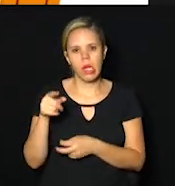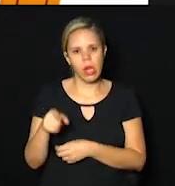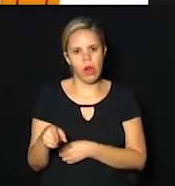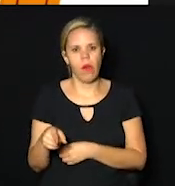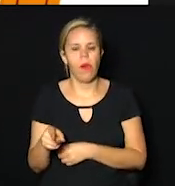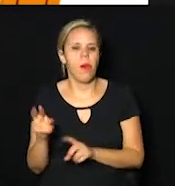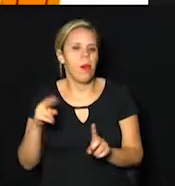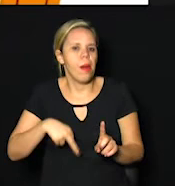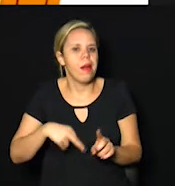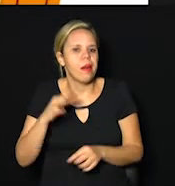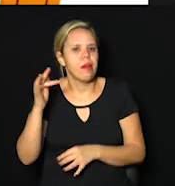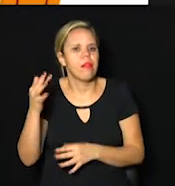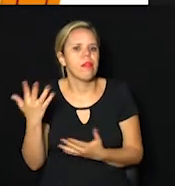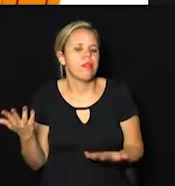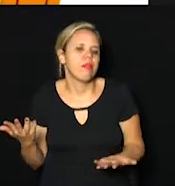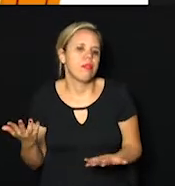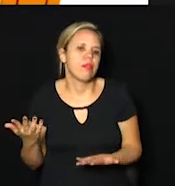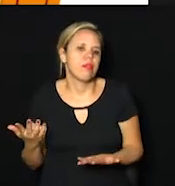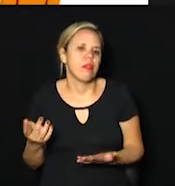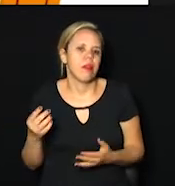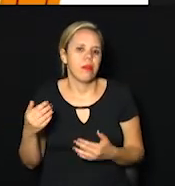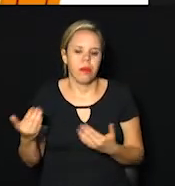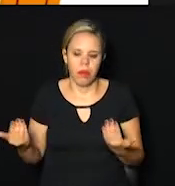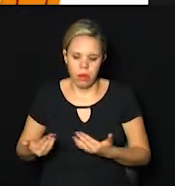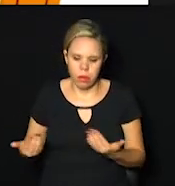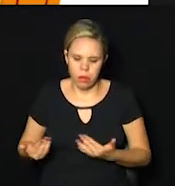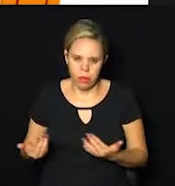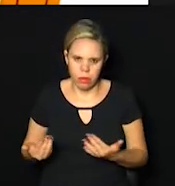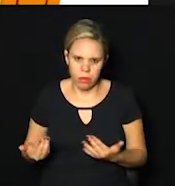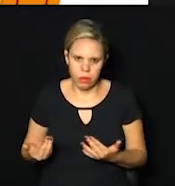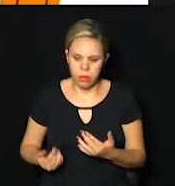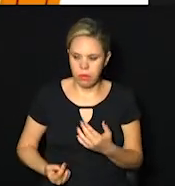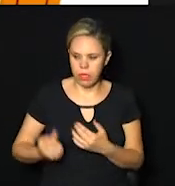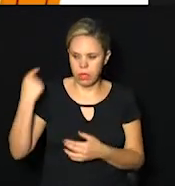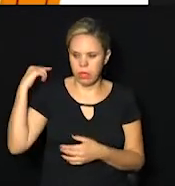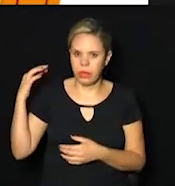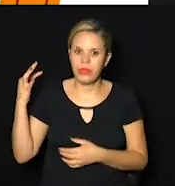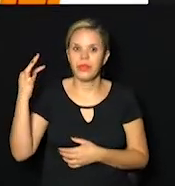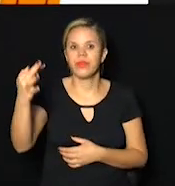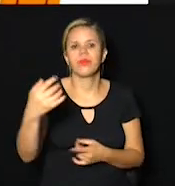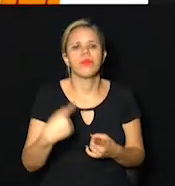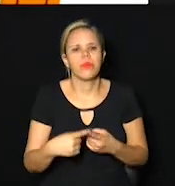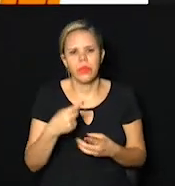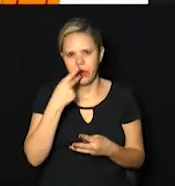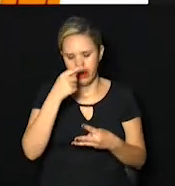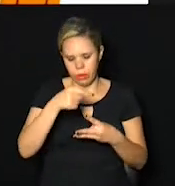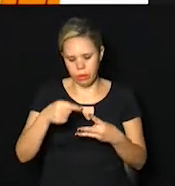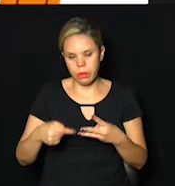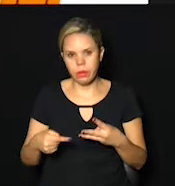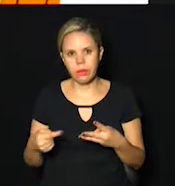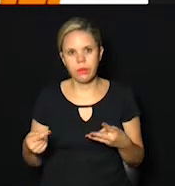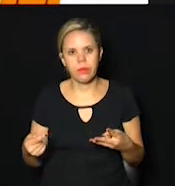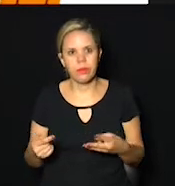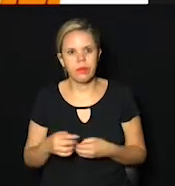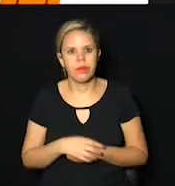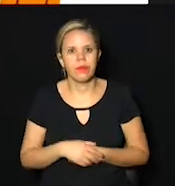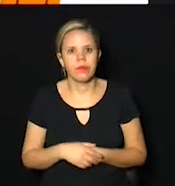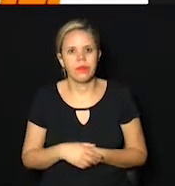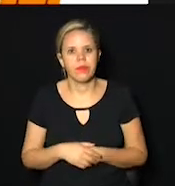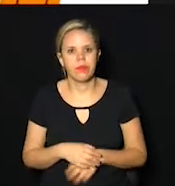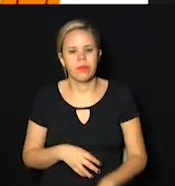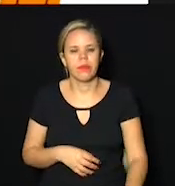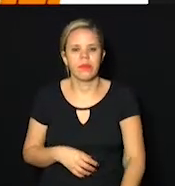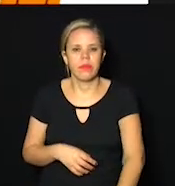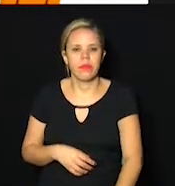referência, esperança. Presente, passado, futuro. Por que eu digo isso, gente? Se você, num projeto político,